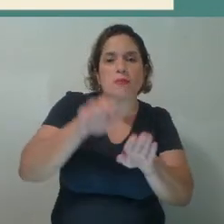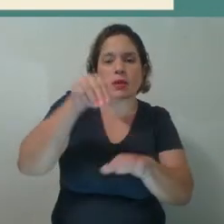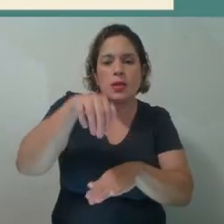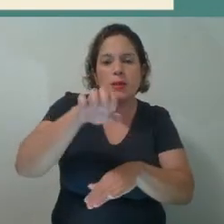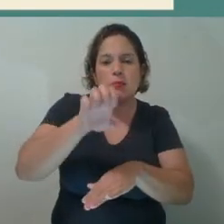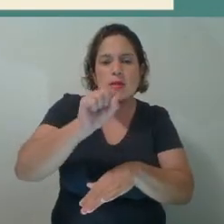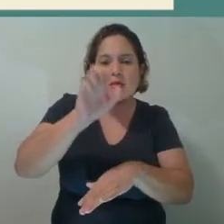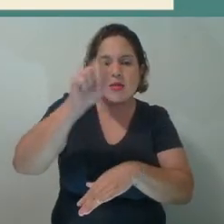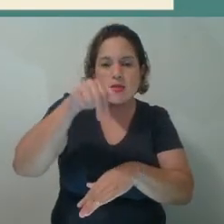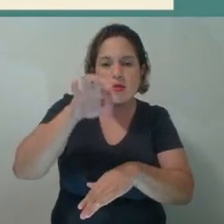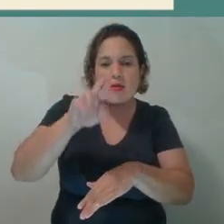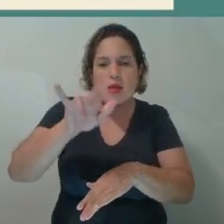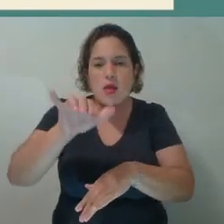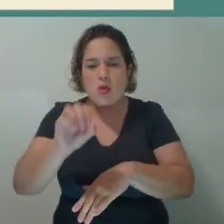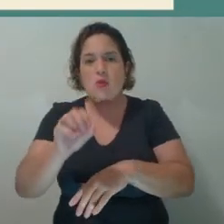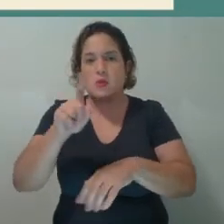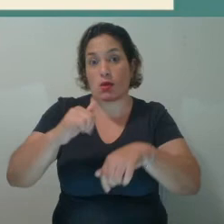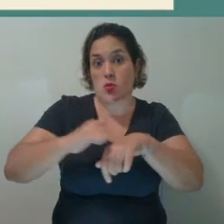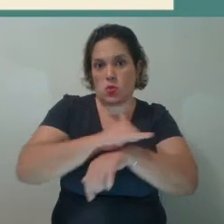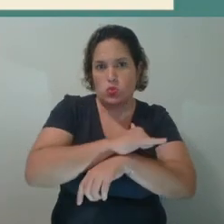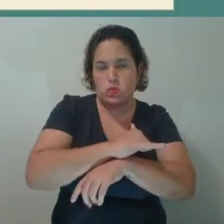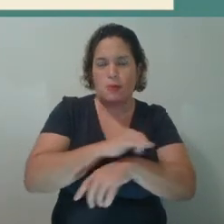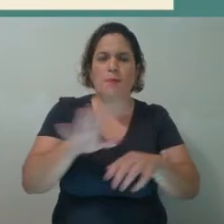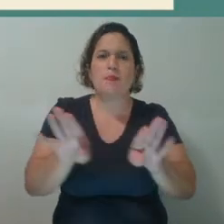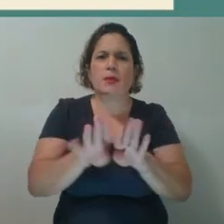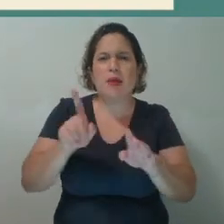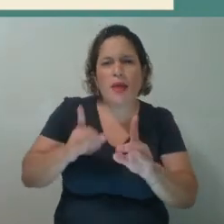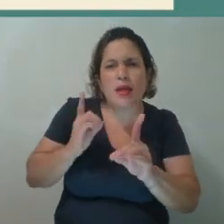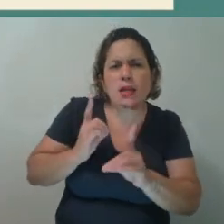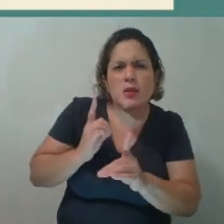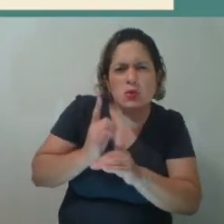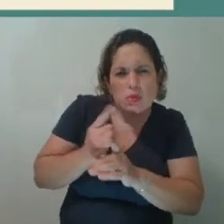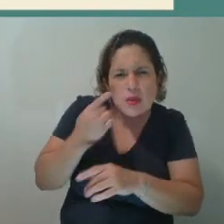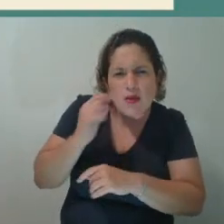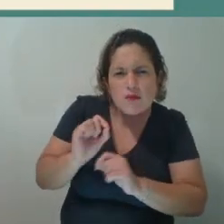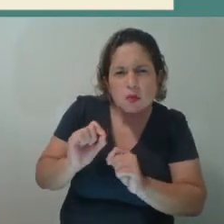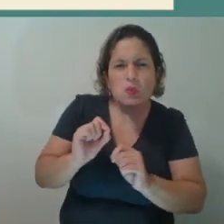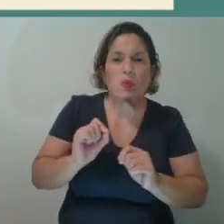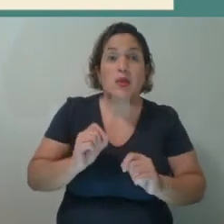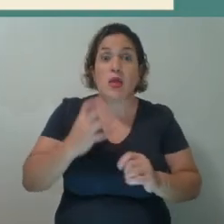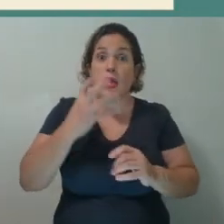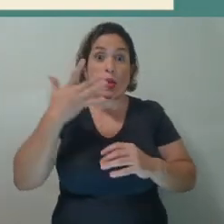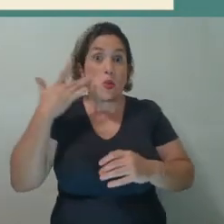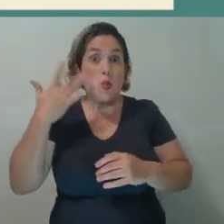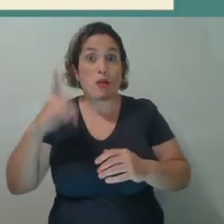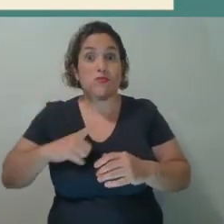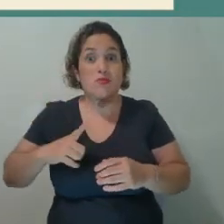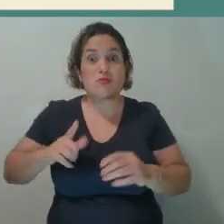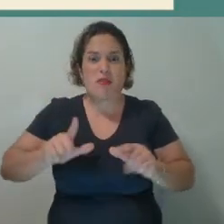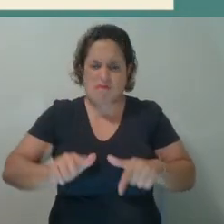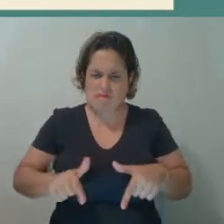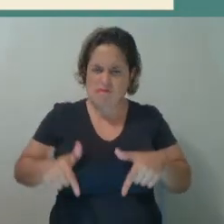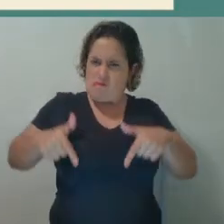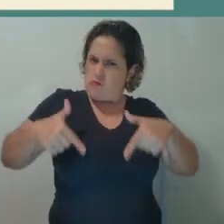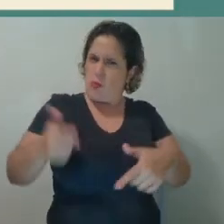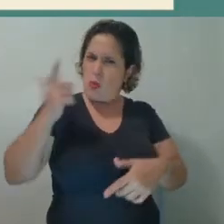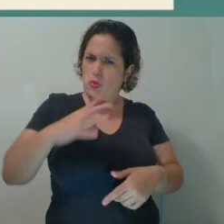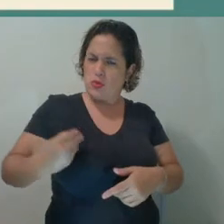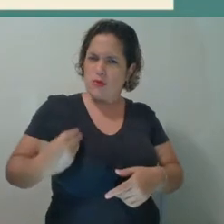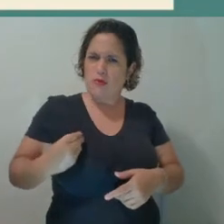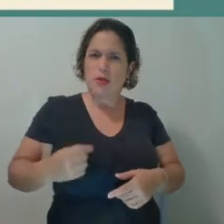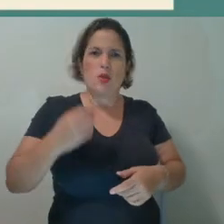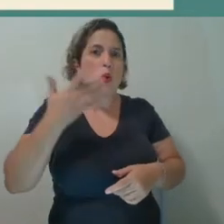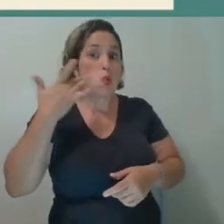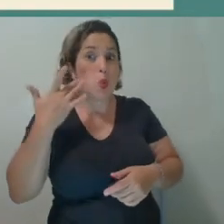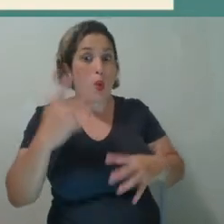gorduroso. Também era esperado encontrar sinais de defesa do felino, de resistência. Então, presença de pelos